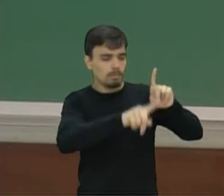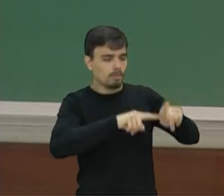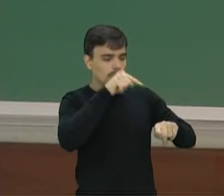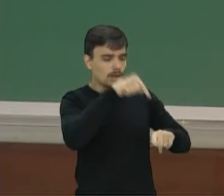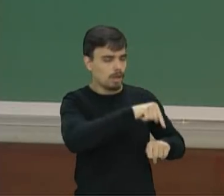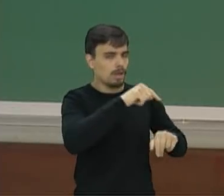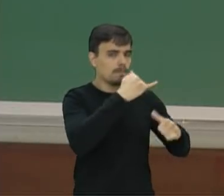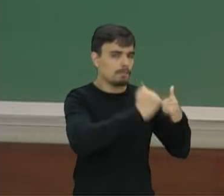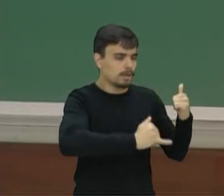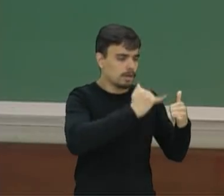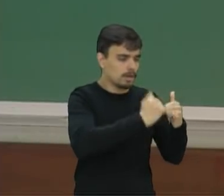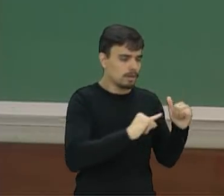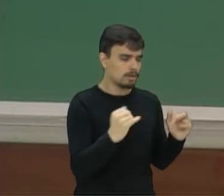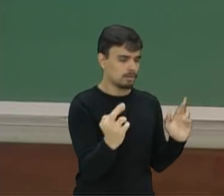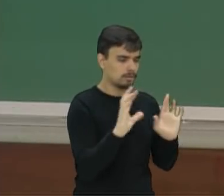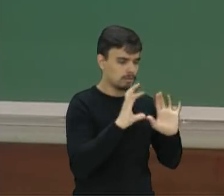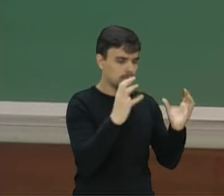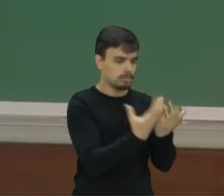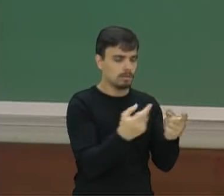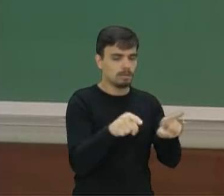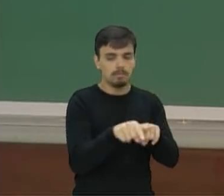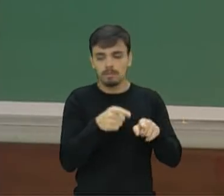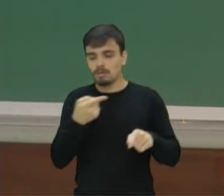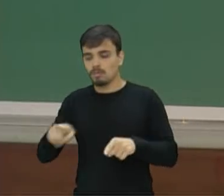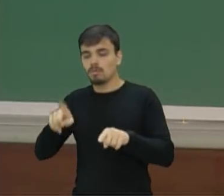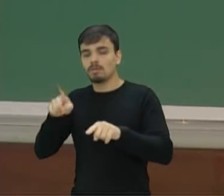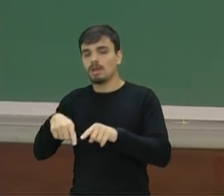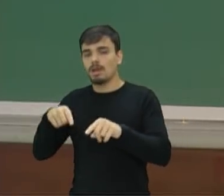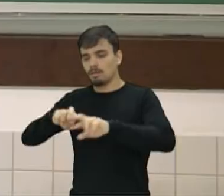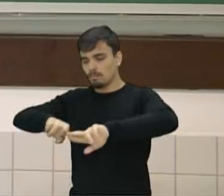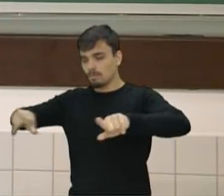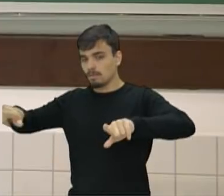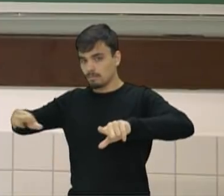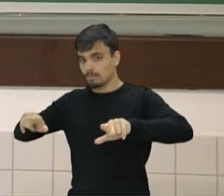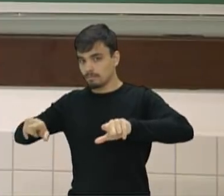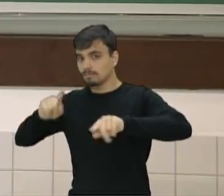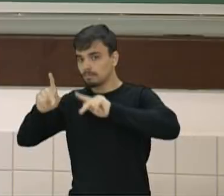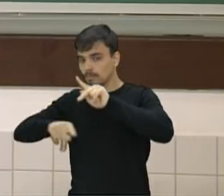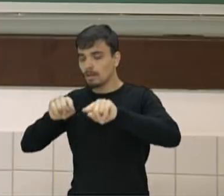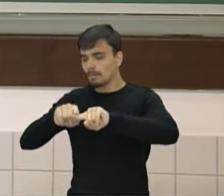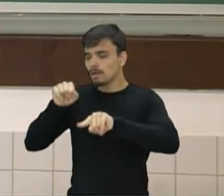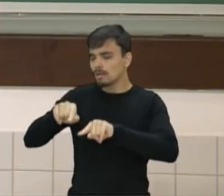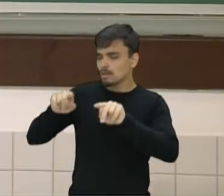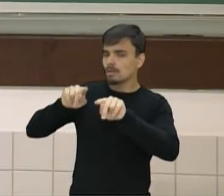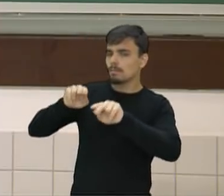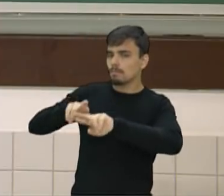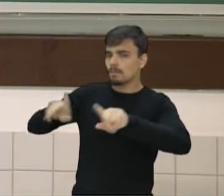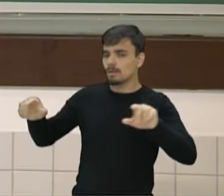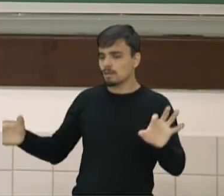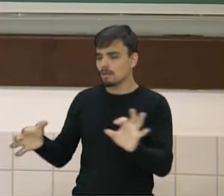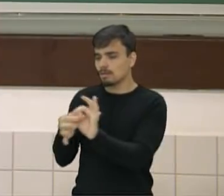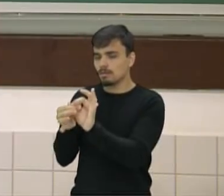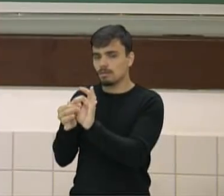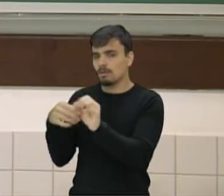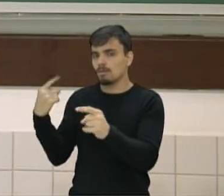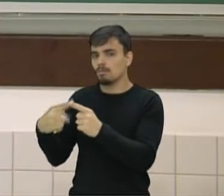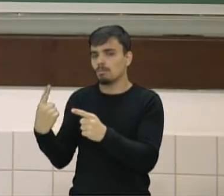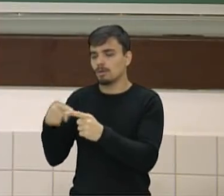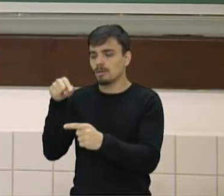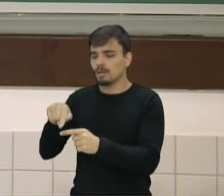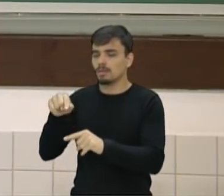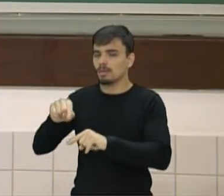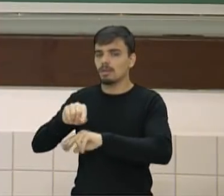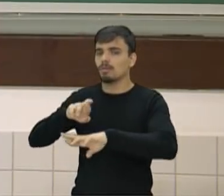mais parecidas entre si e o outro que as pessoas são mais diferentes. Mas essa diferença os une, porque cada um desempenha uma